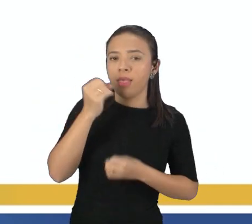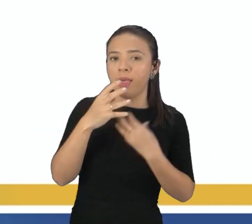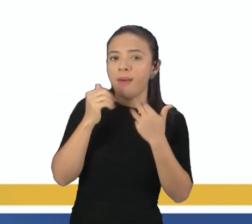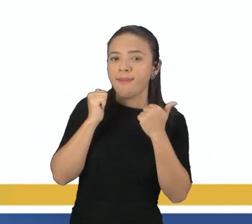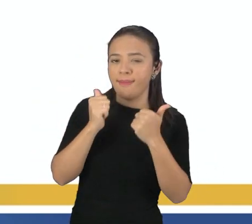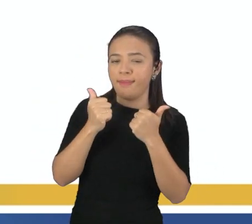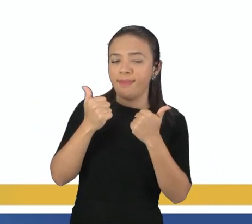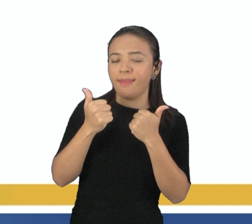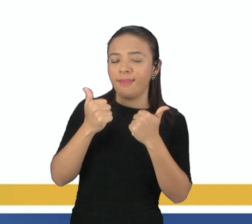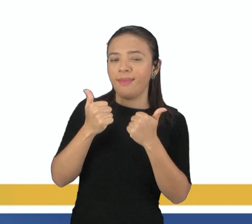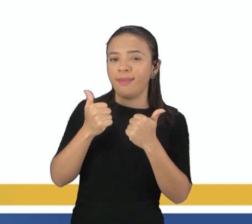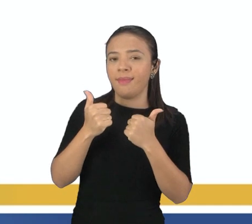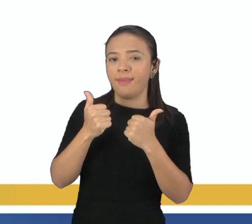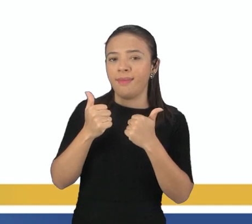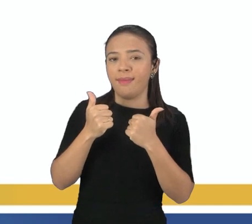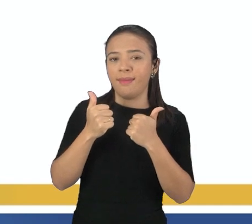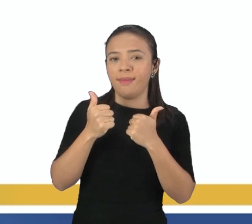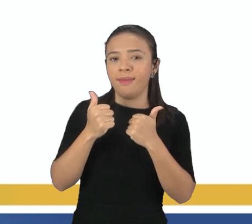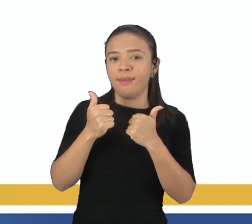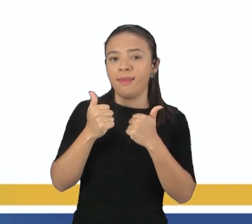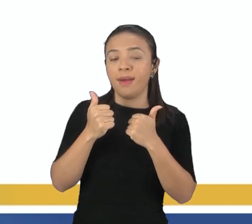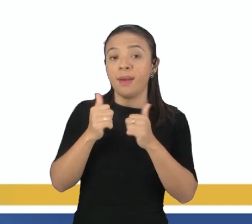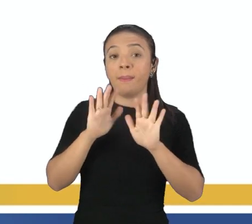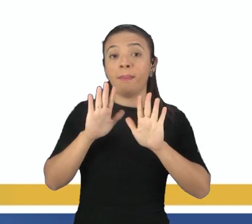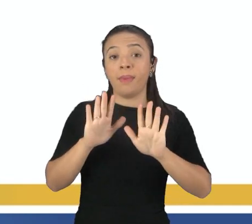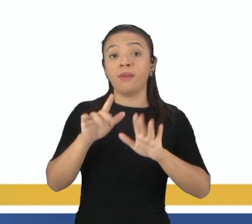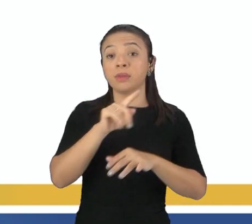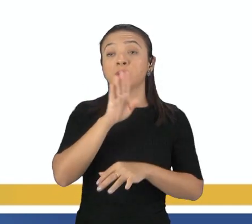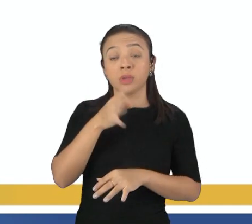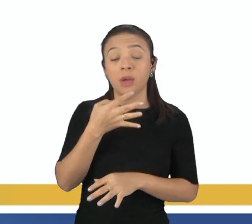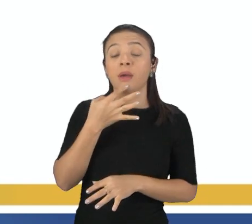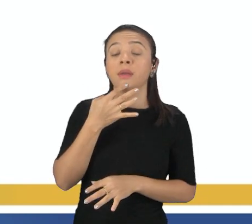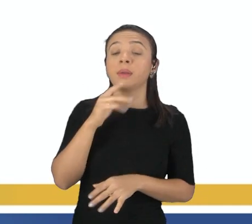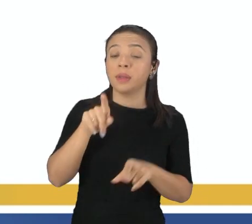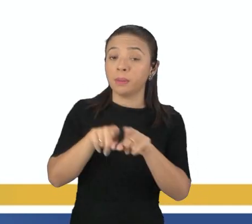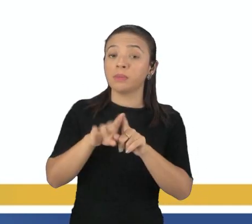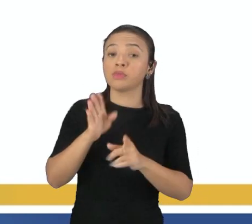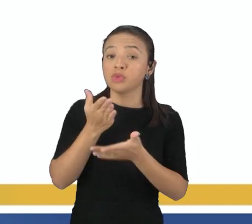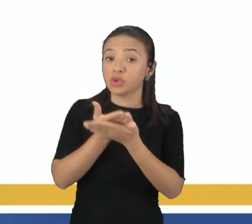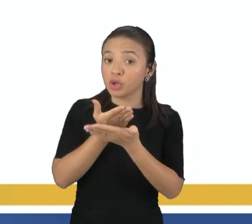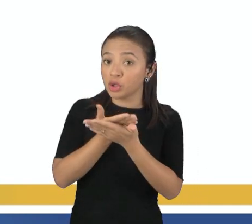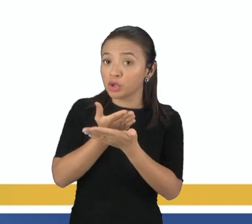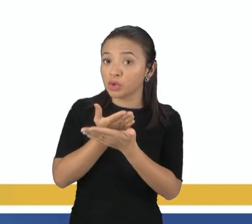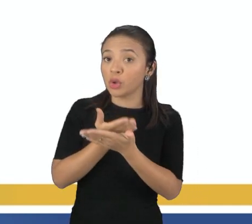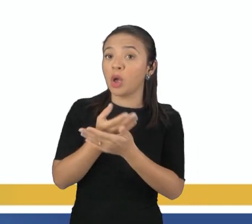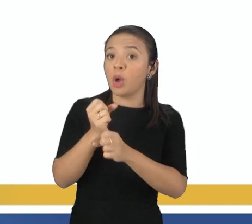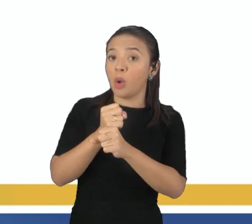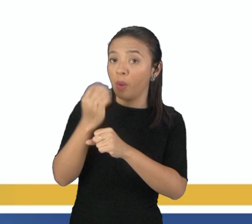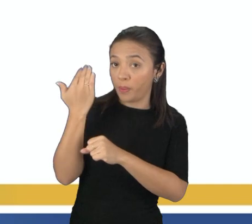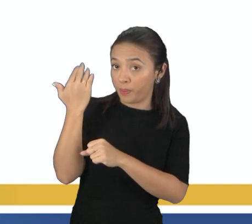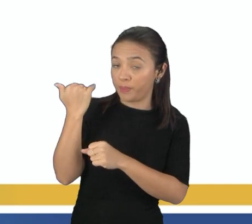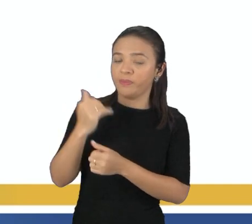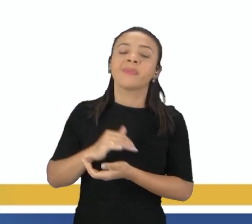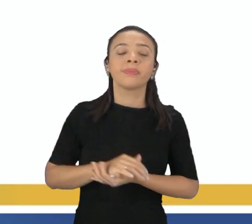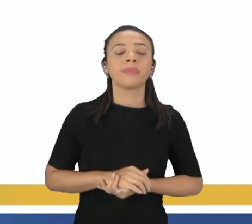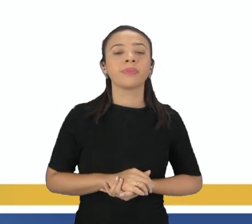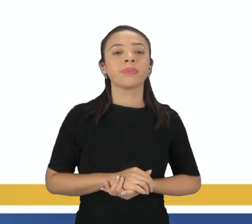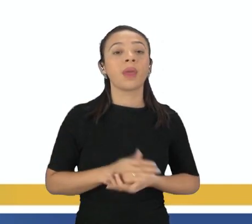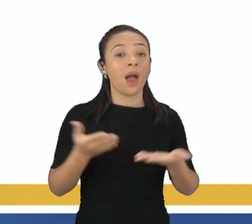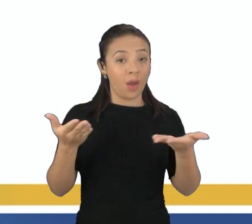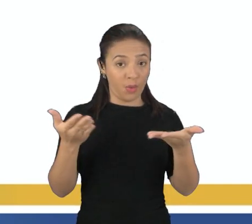vocês entenderam bastante esse conteúdo, apesar de vocês já terem visto também no ano anterior. Então vamos